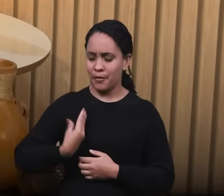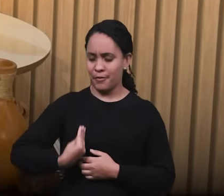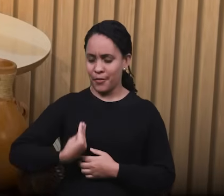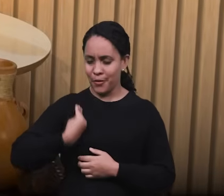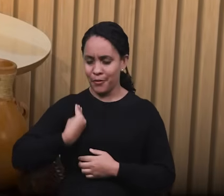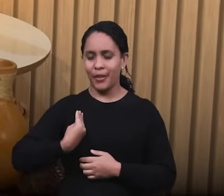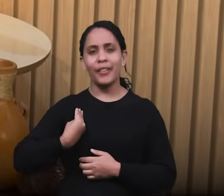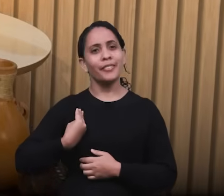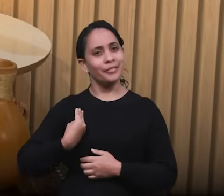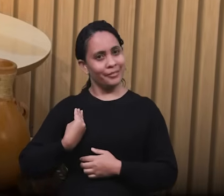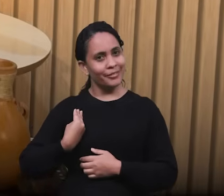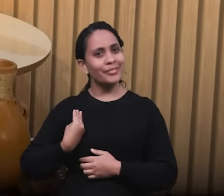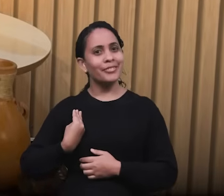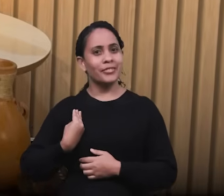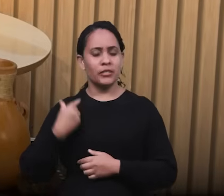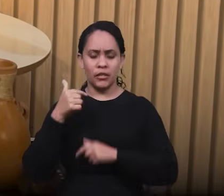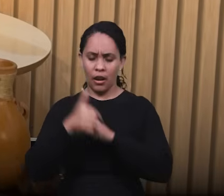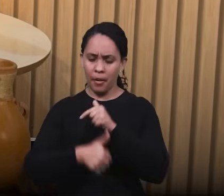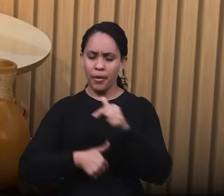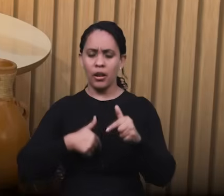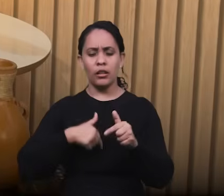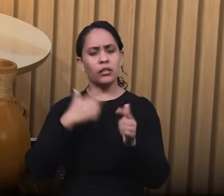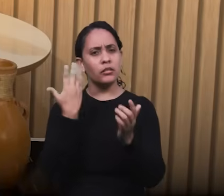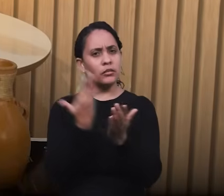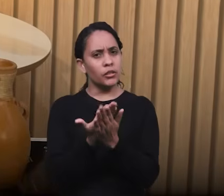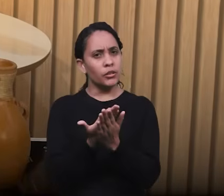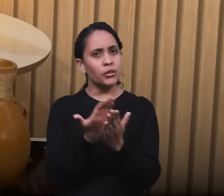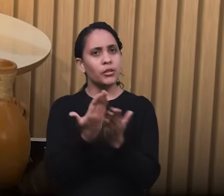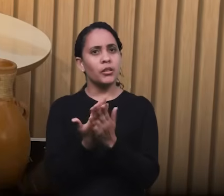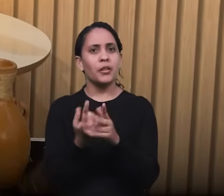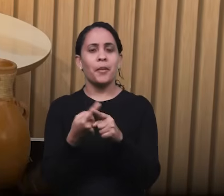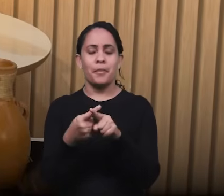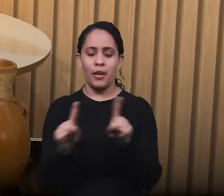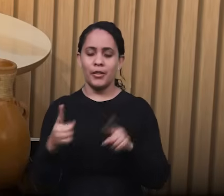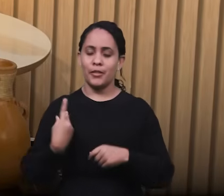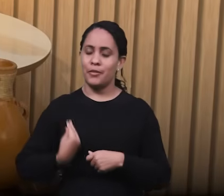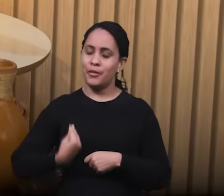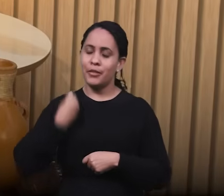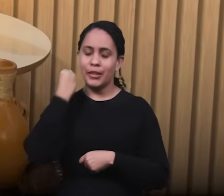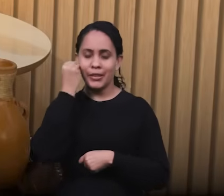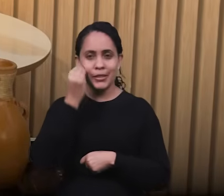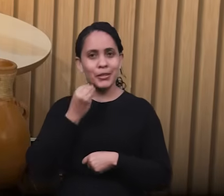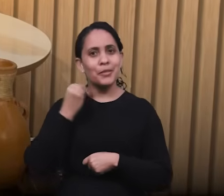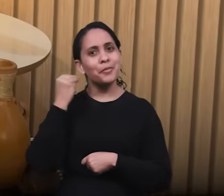trabalhando, estudando, mas vivendo essa experiência com a